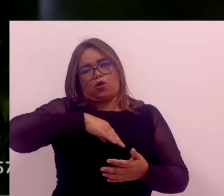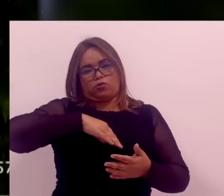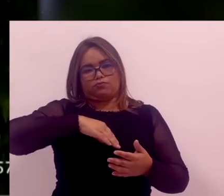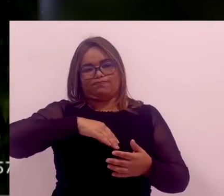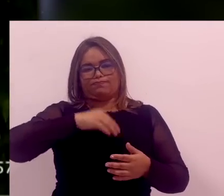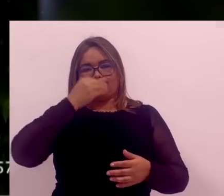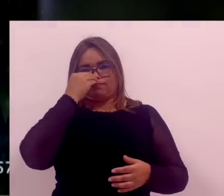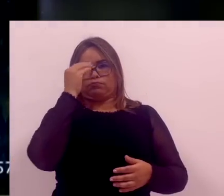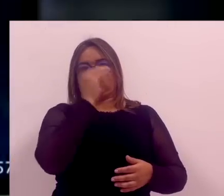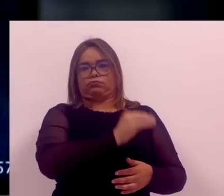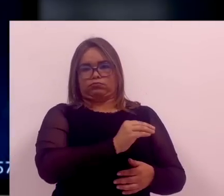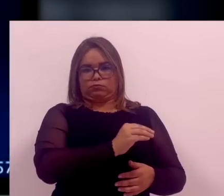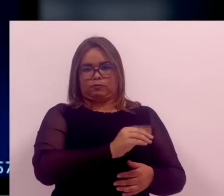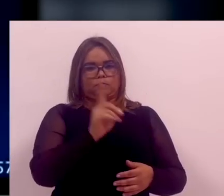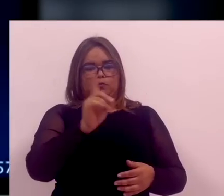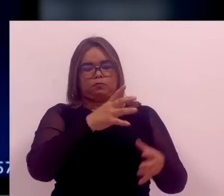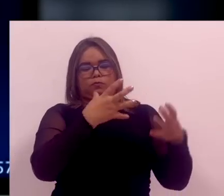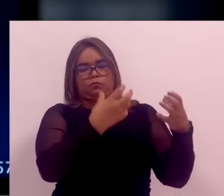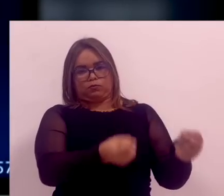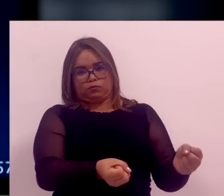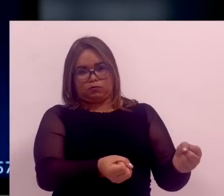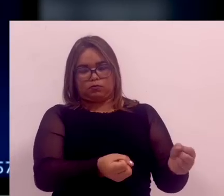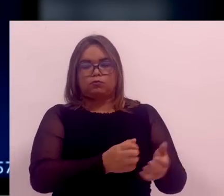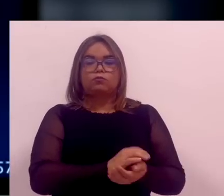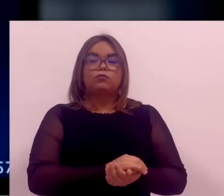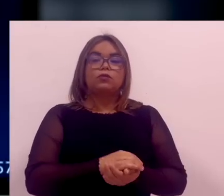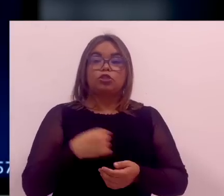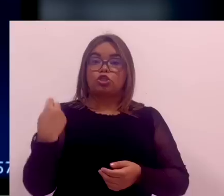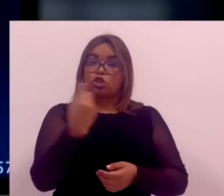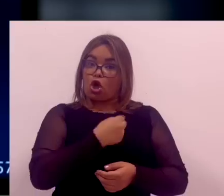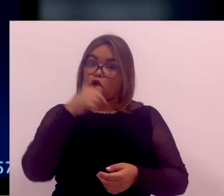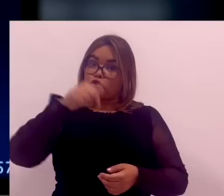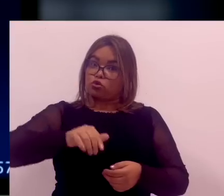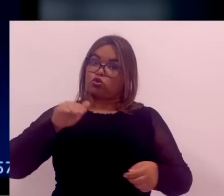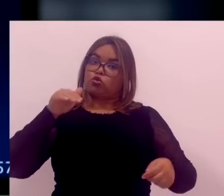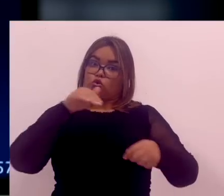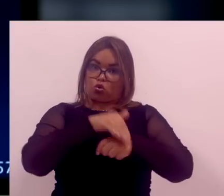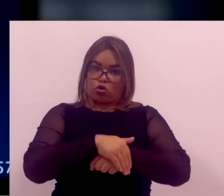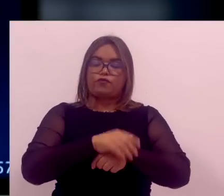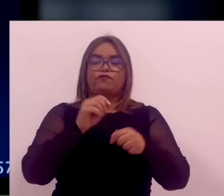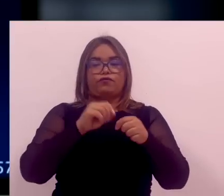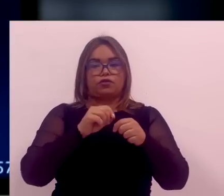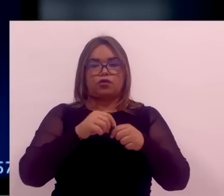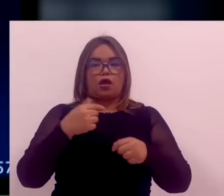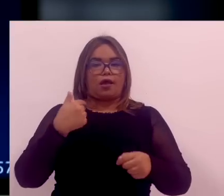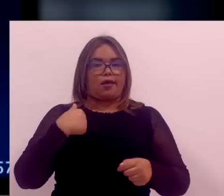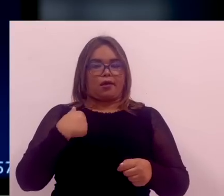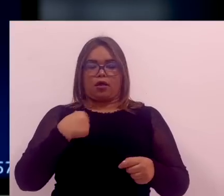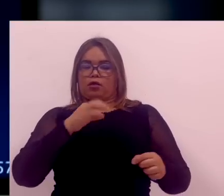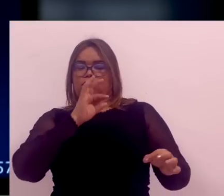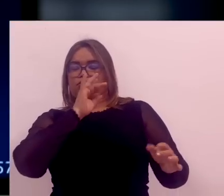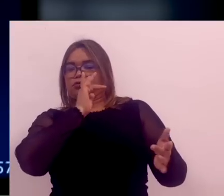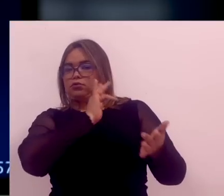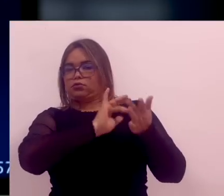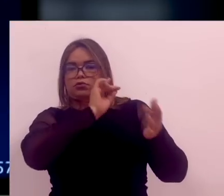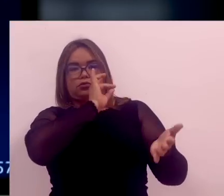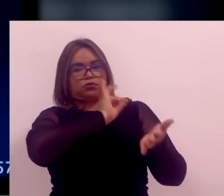porém, reprovai-as. Eu acho que nós fizemos isso hoje à noite. Eu não quero ter nada que ver com as